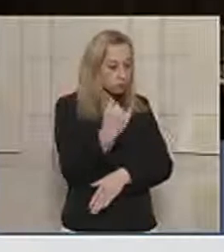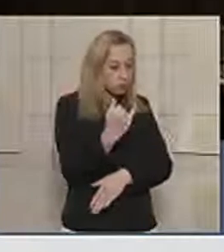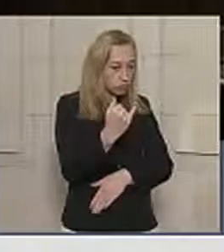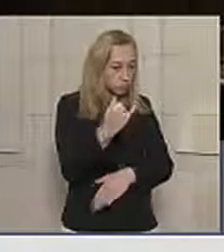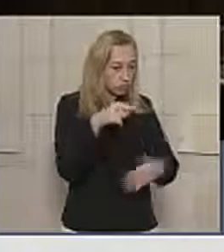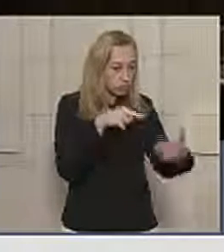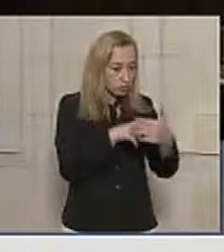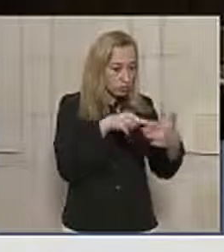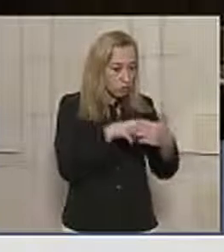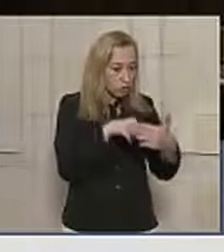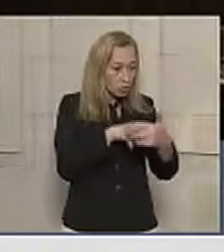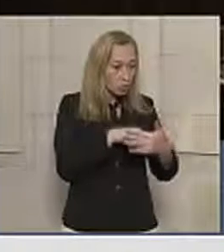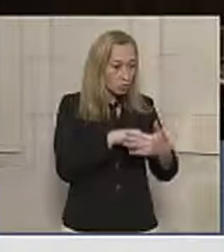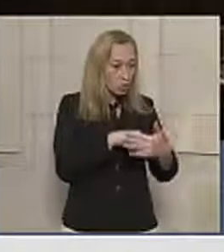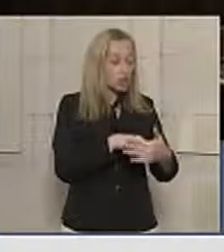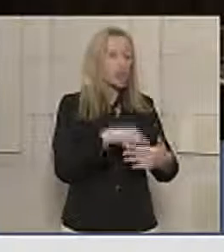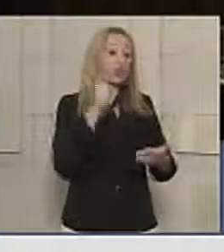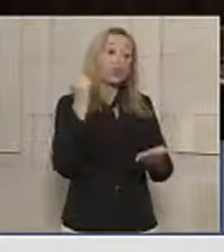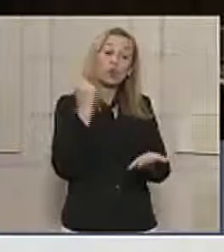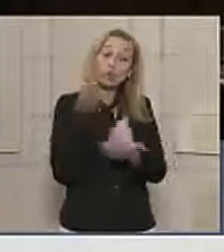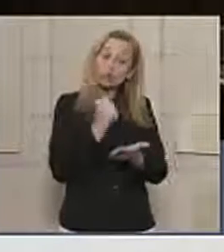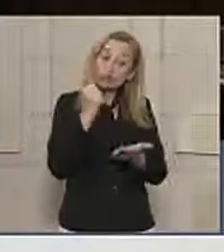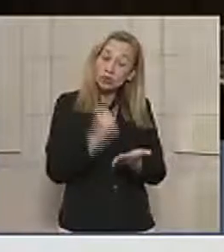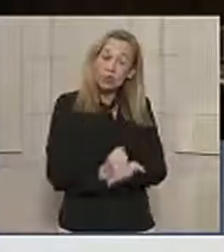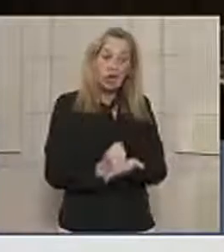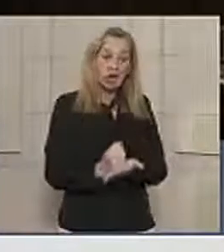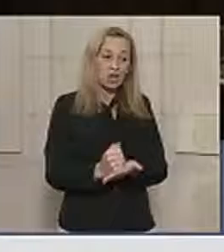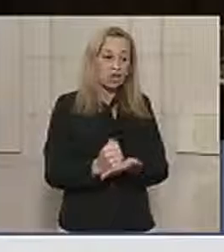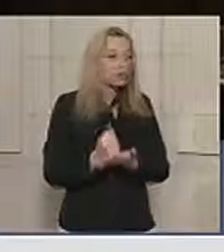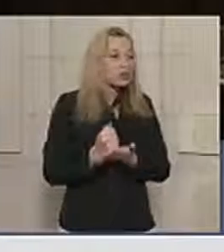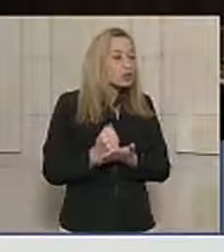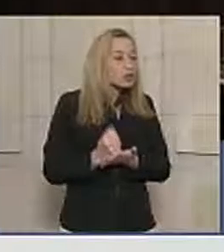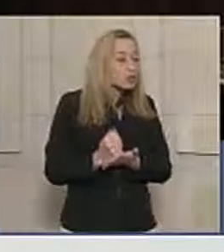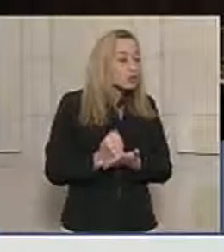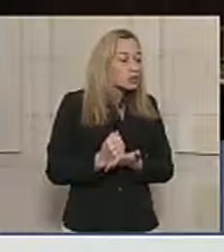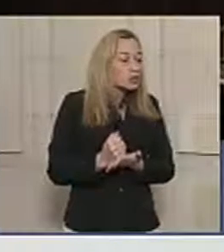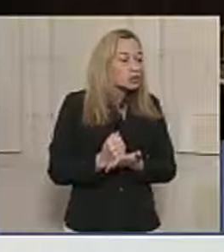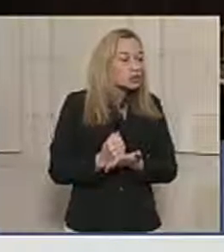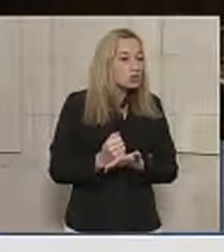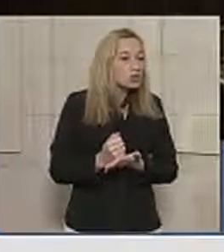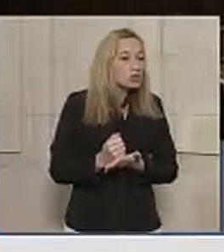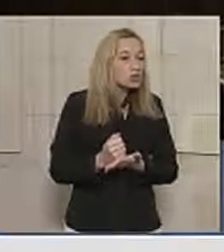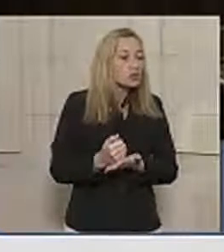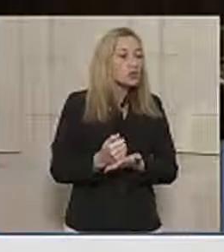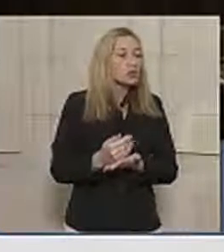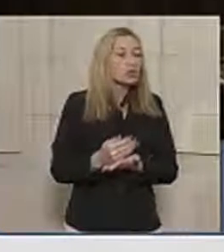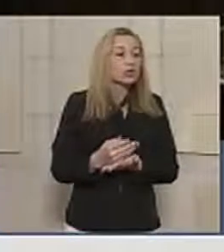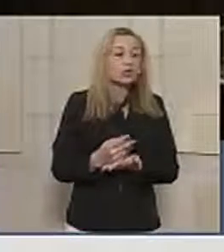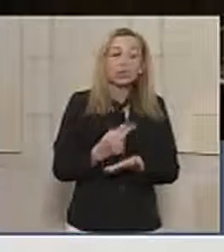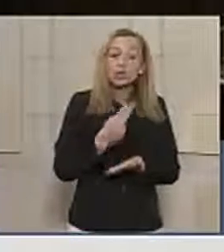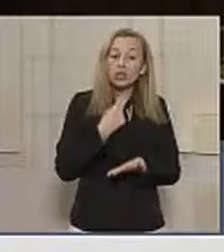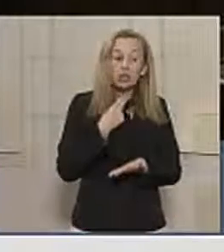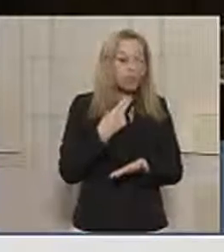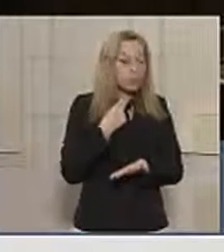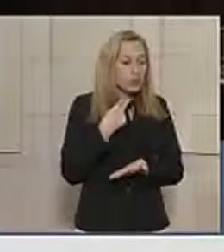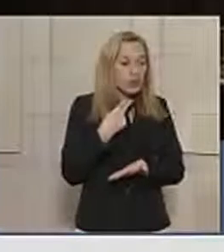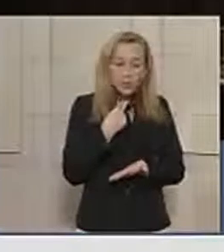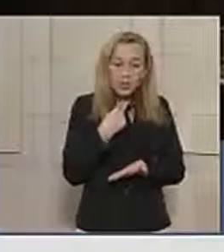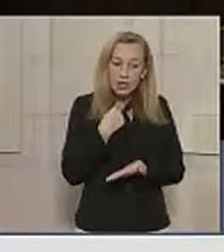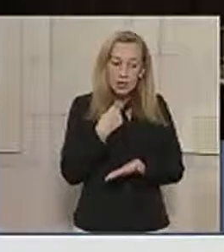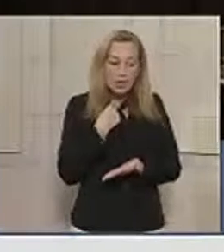demonstrar que aquele contrato, que o contrato de publicidade não poderia ter